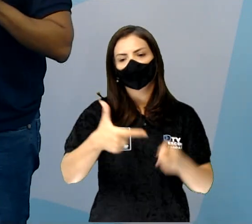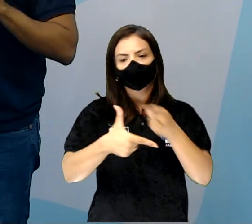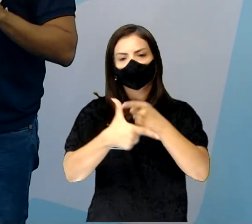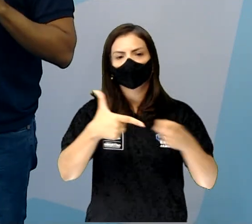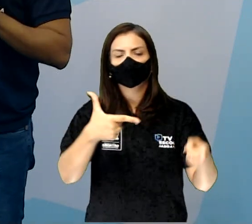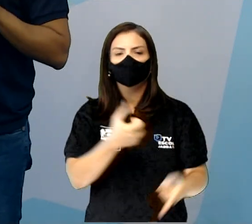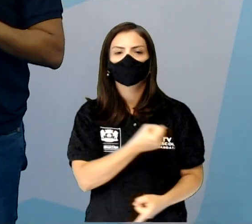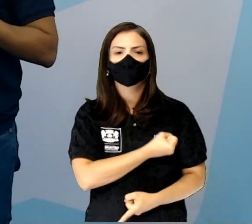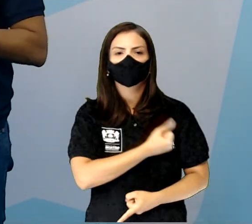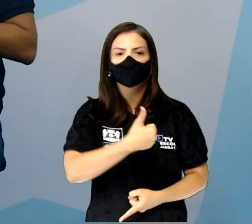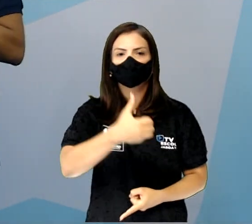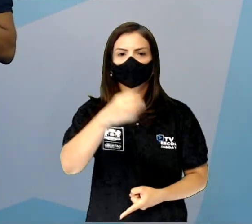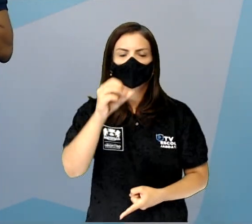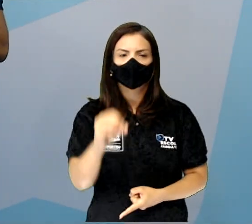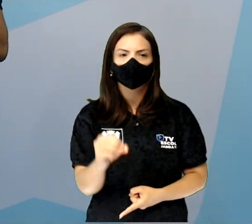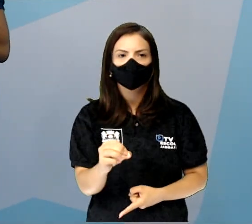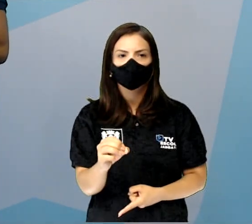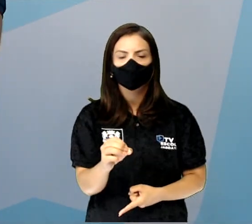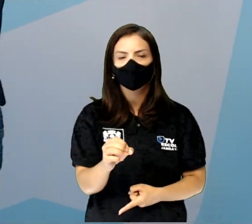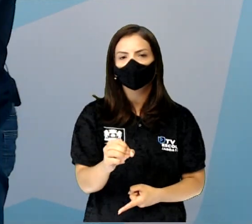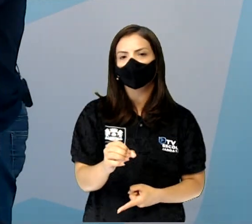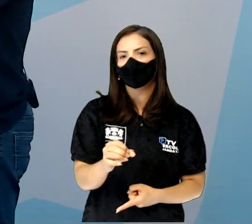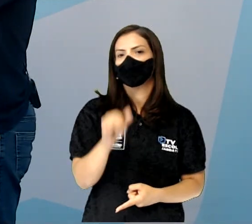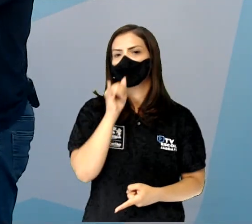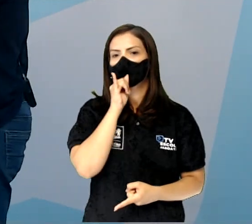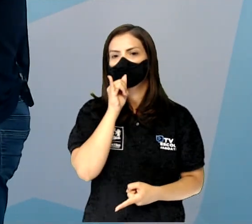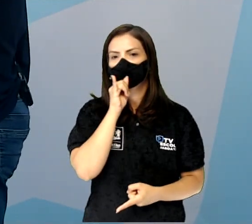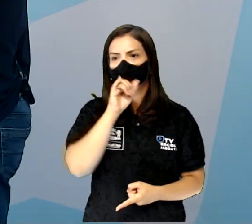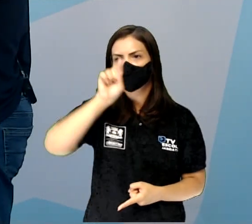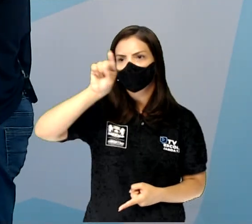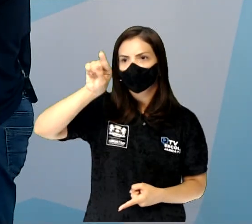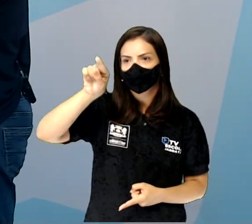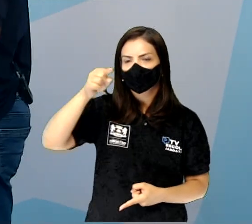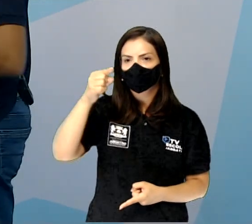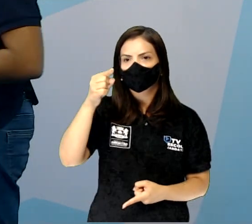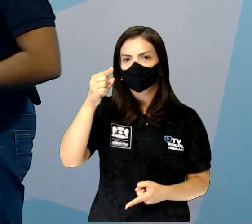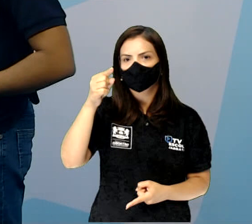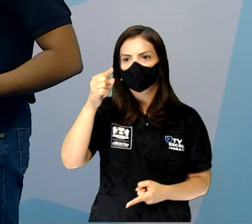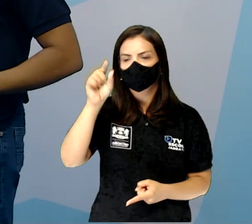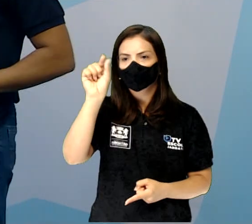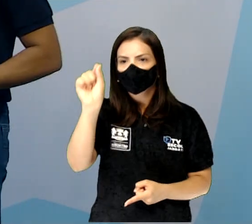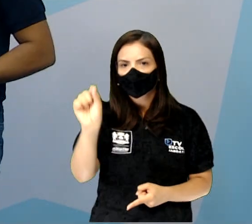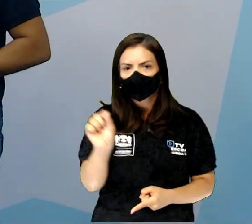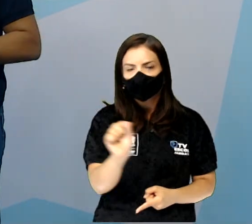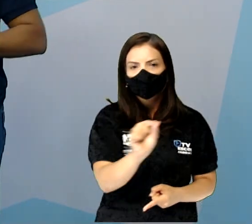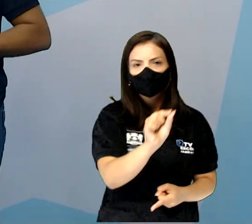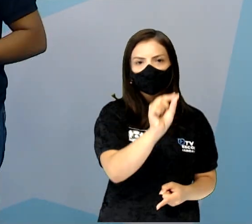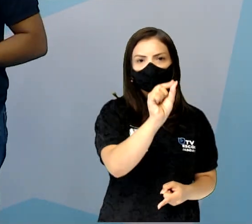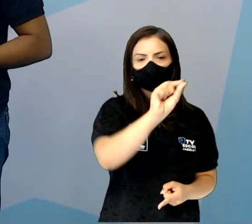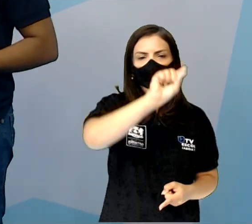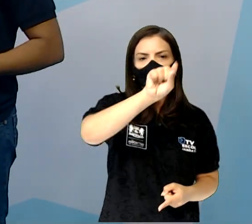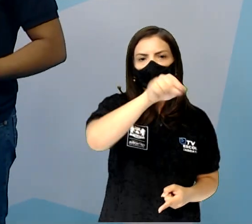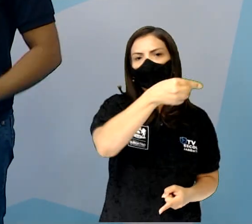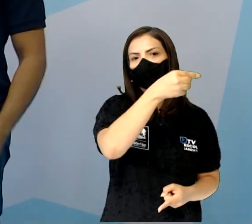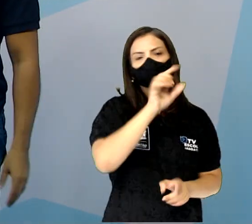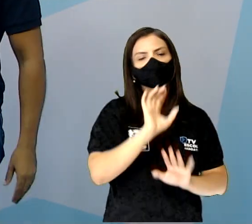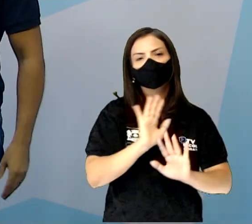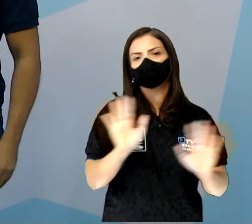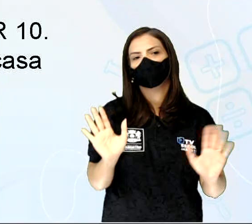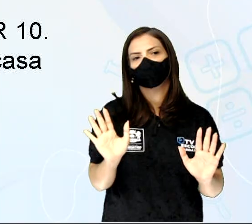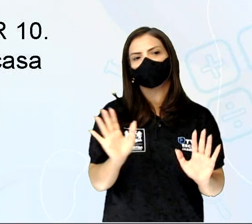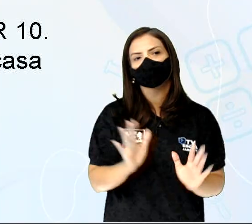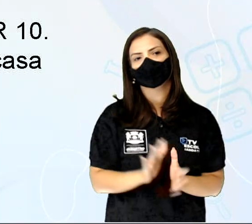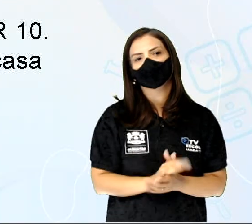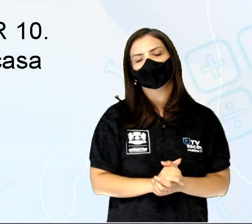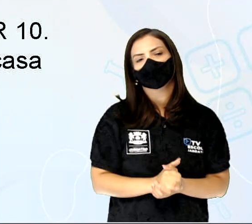basta pegar a vírgula dele, onde tiver a vírgula, deslocar uma casa para a esquerda. Somente isso. Vê um exemplo. 10%